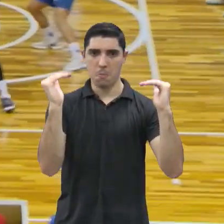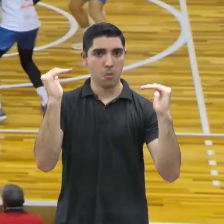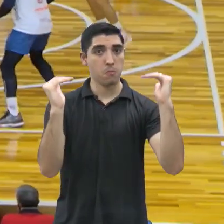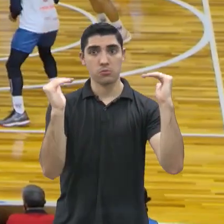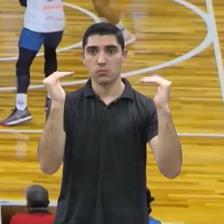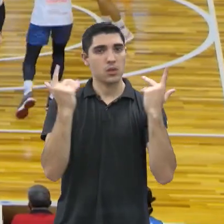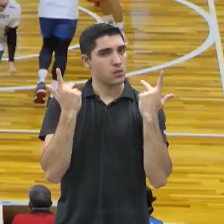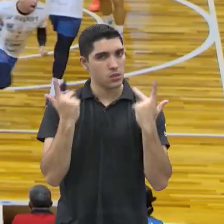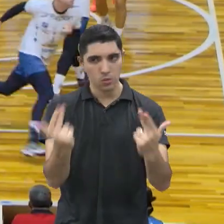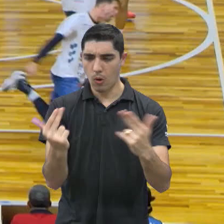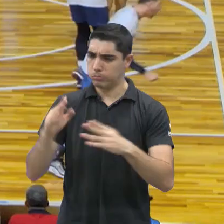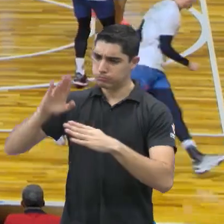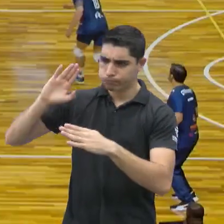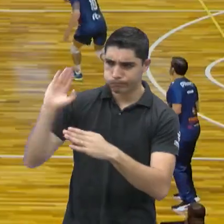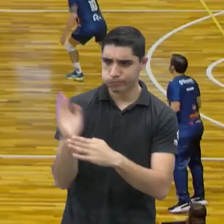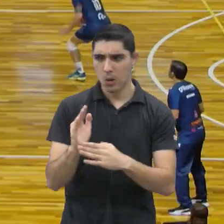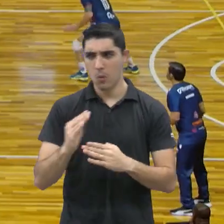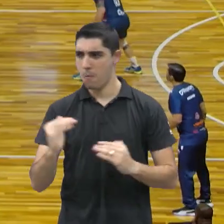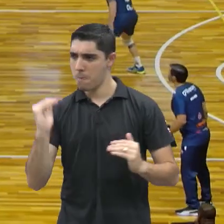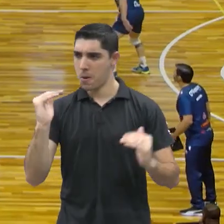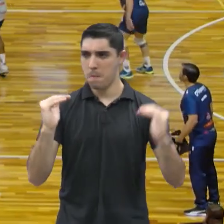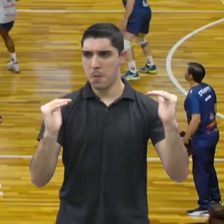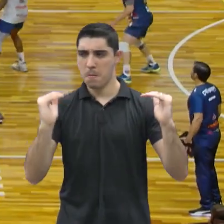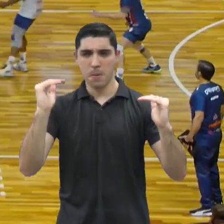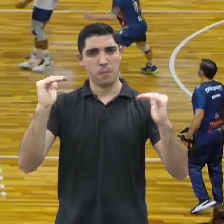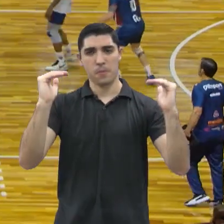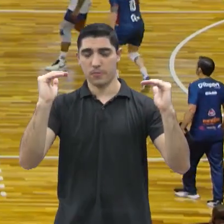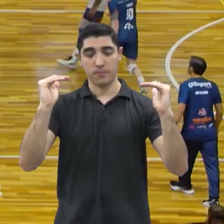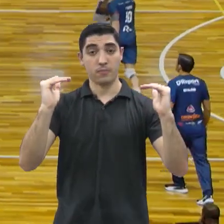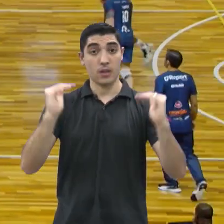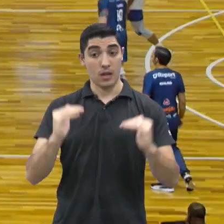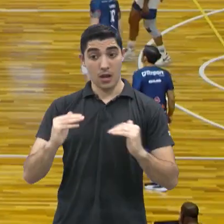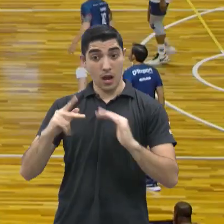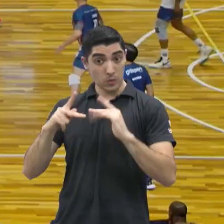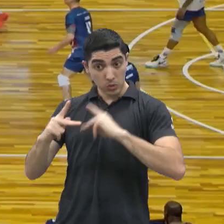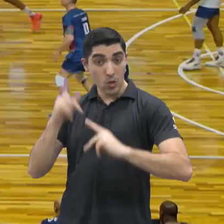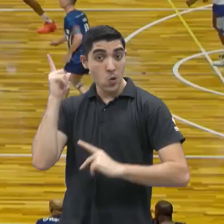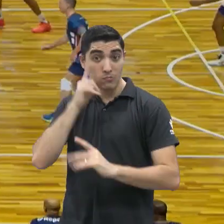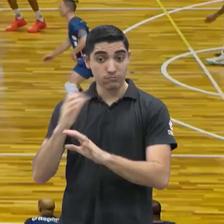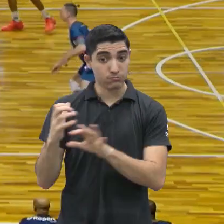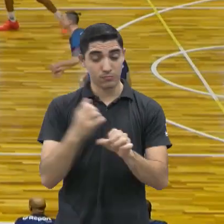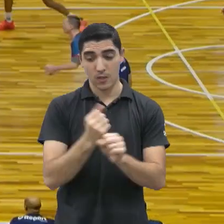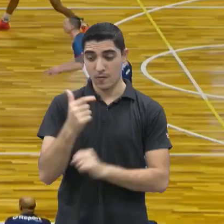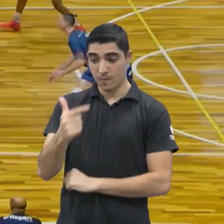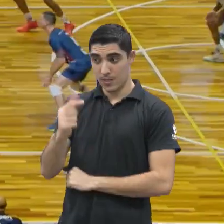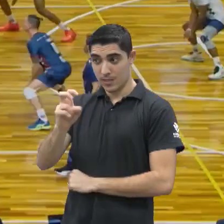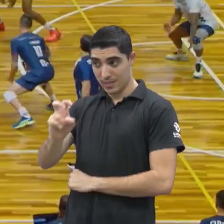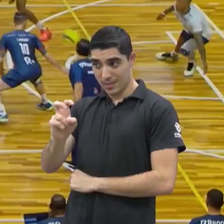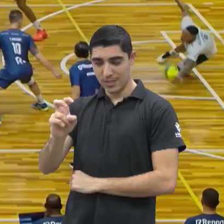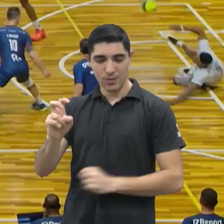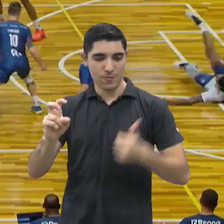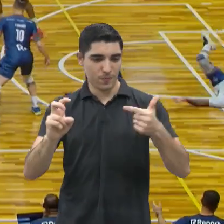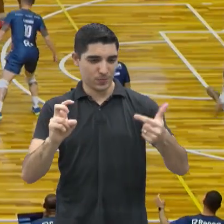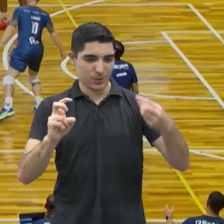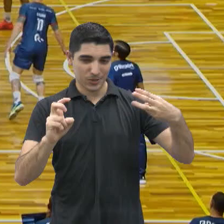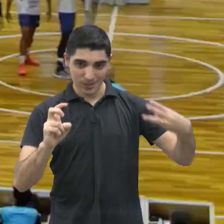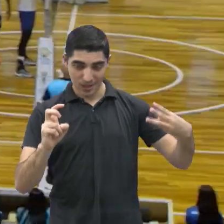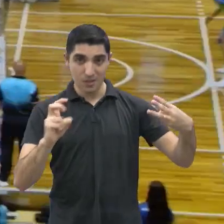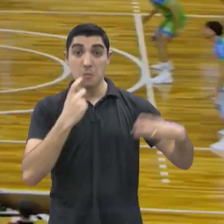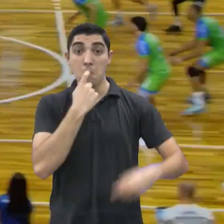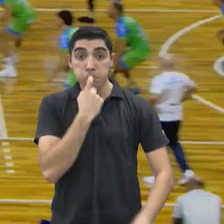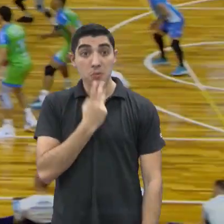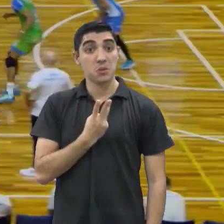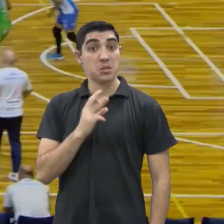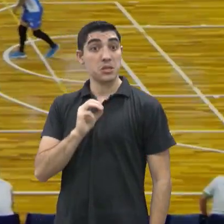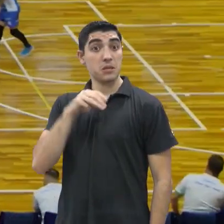e cá, até o final, quando o São José fechou o set em 25-23 em meia hora de jogo.